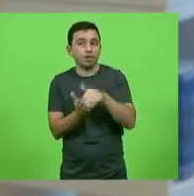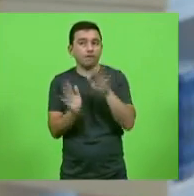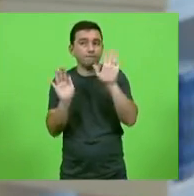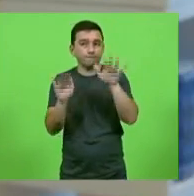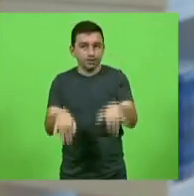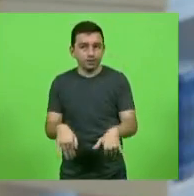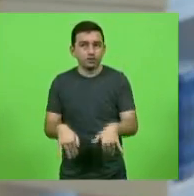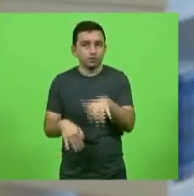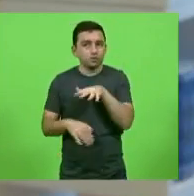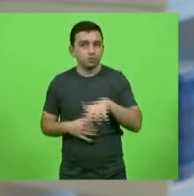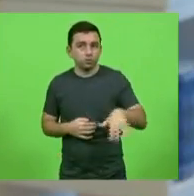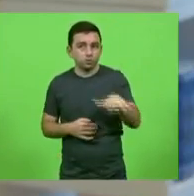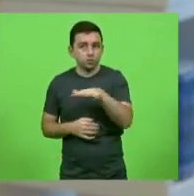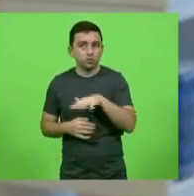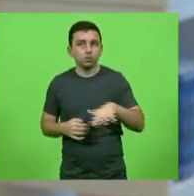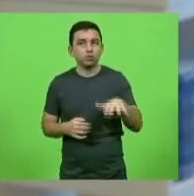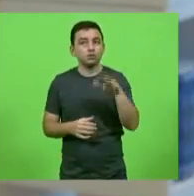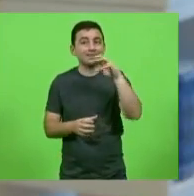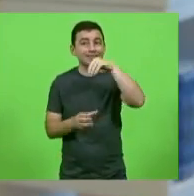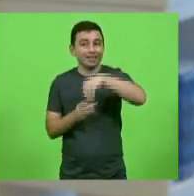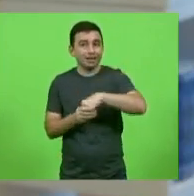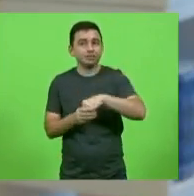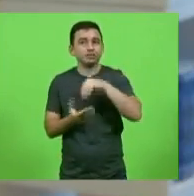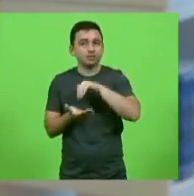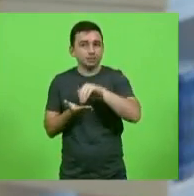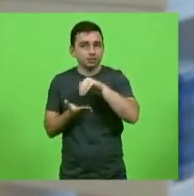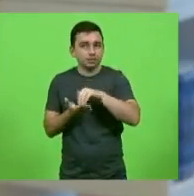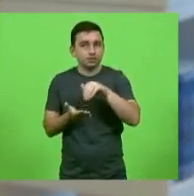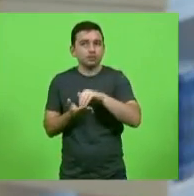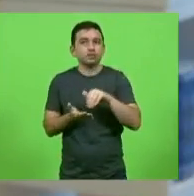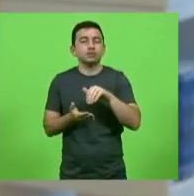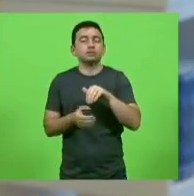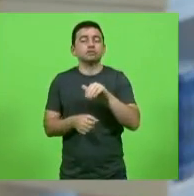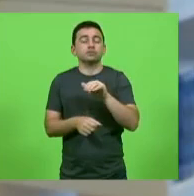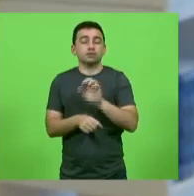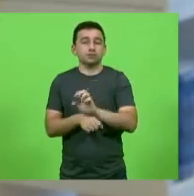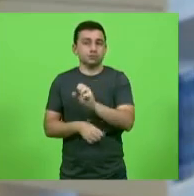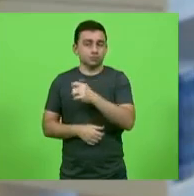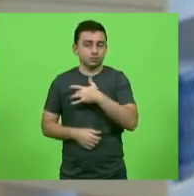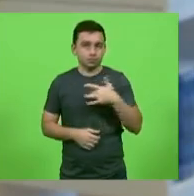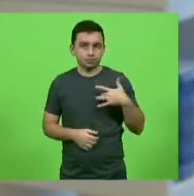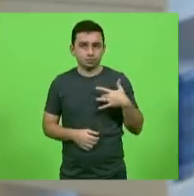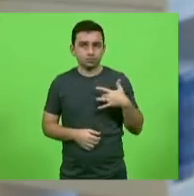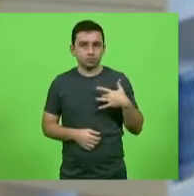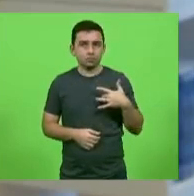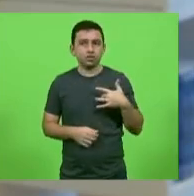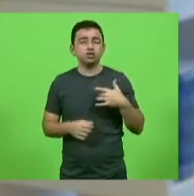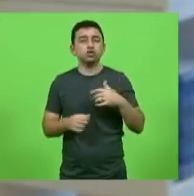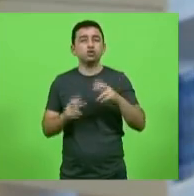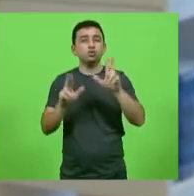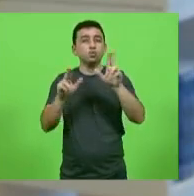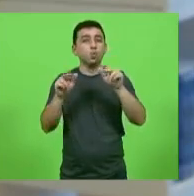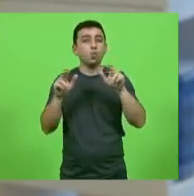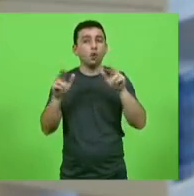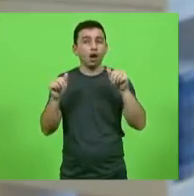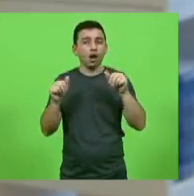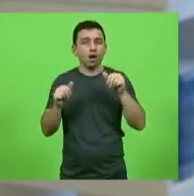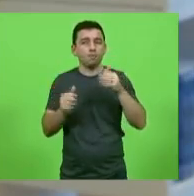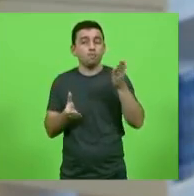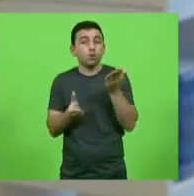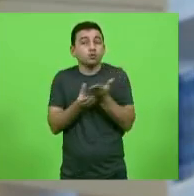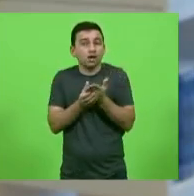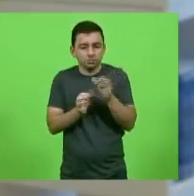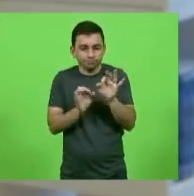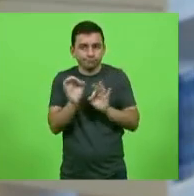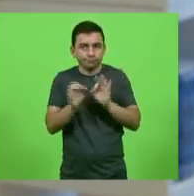integralmente no âmbito interno da Secretaria de Estado da Saúde. Reforça-se, jamais o processo dos respiradores foi